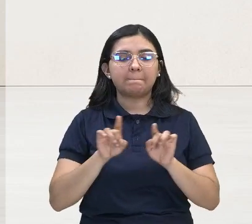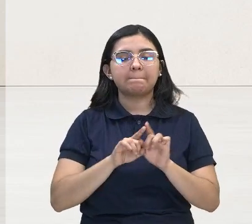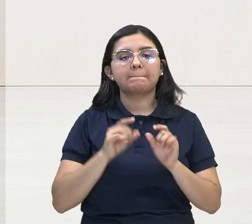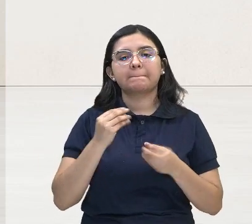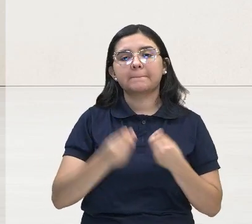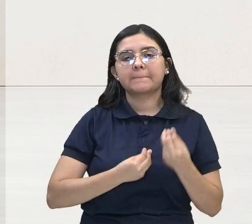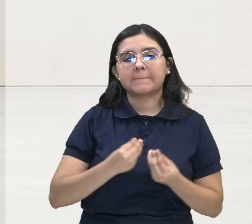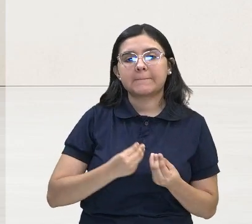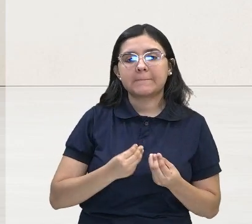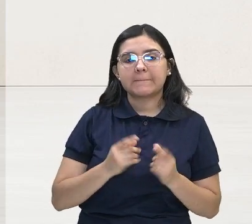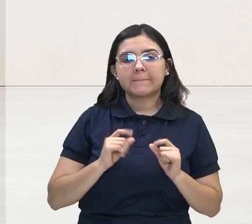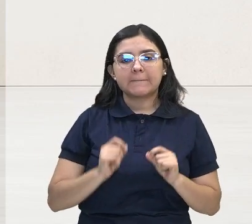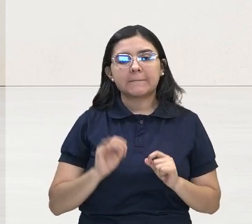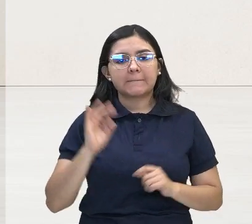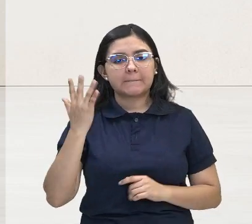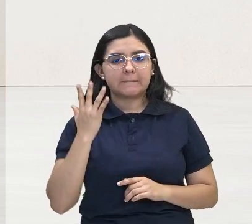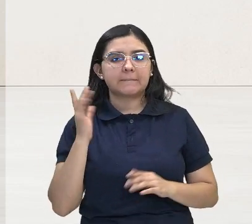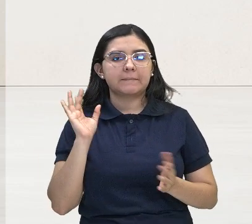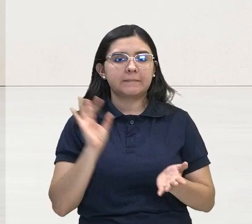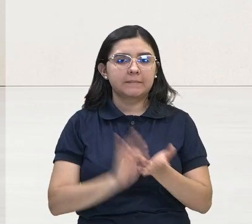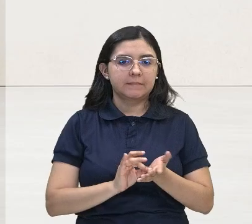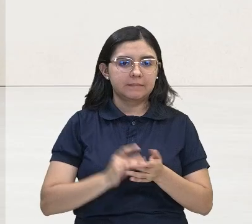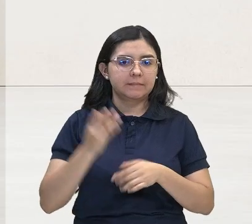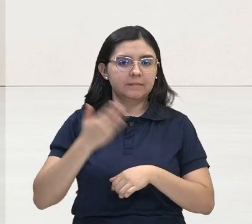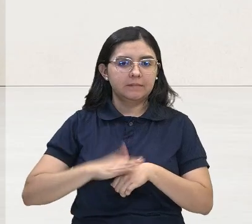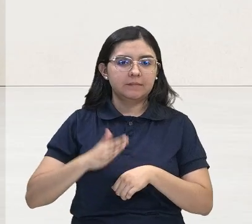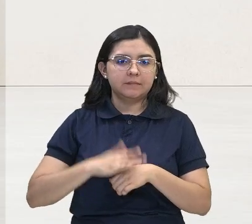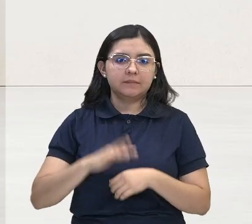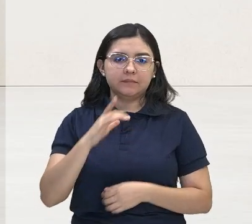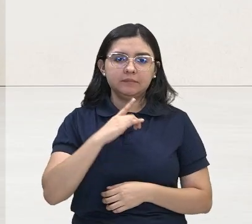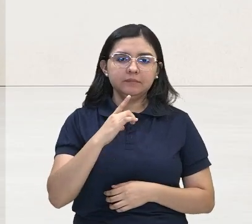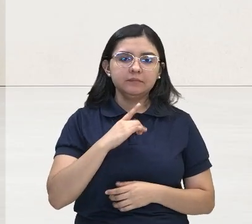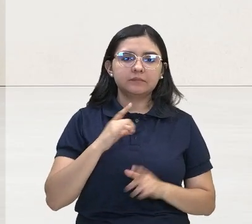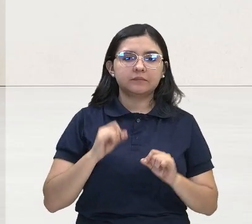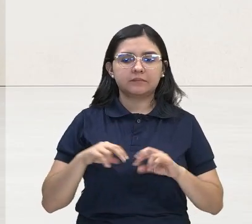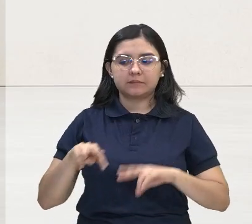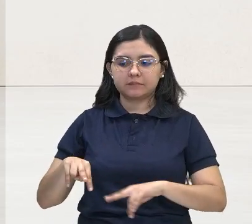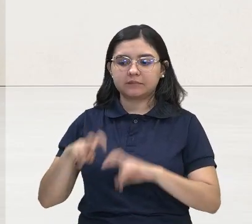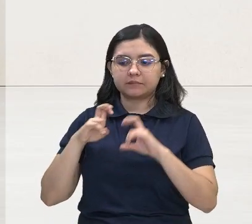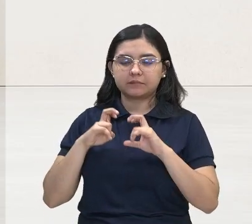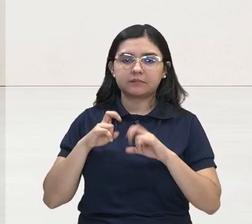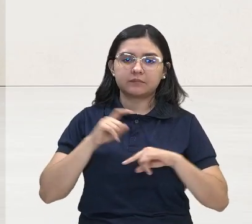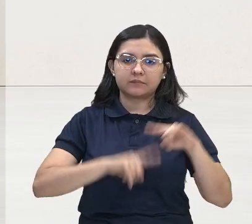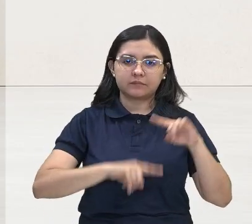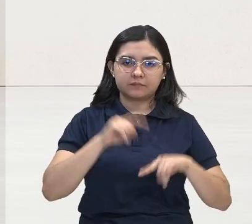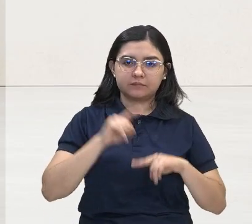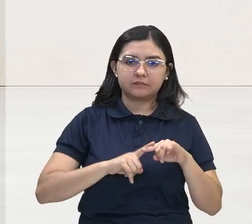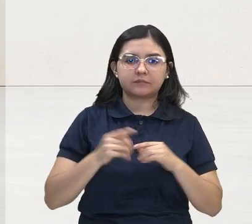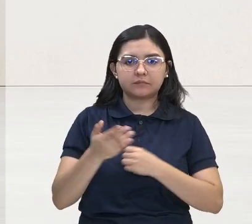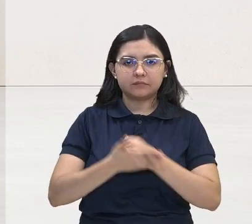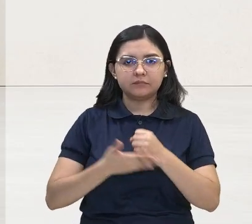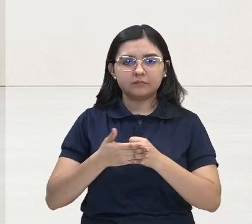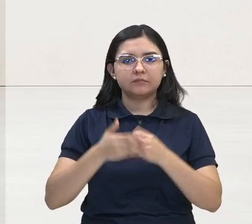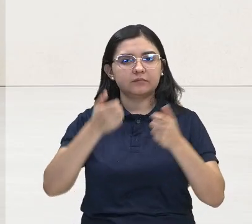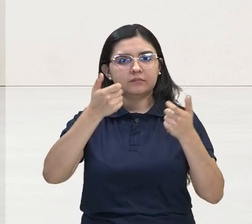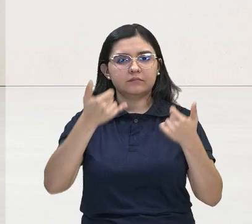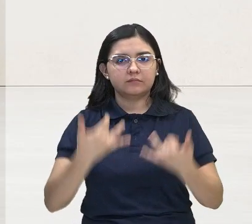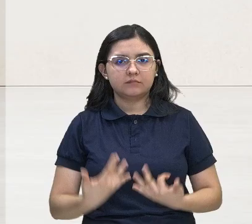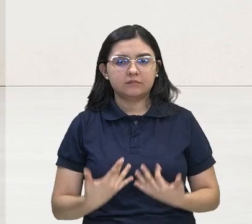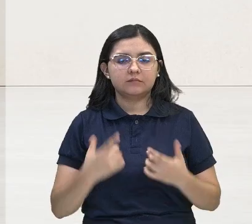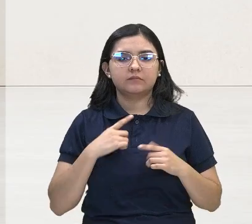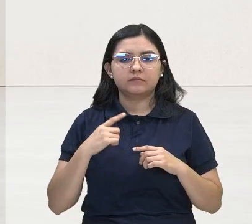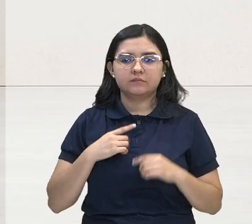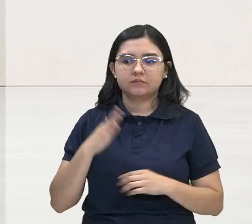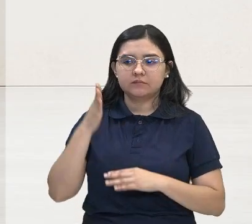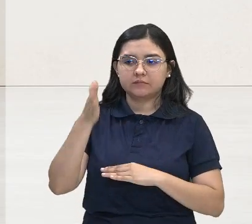como isso funciona na prática. Olha aqui, existe a extração da matéria-prima. É aquilo que eu falei, vai